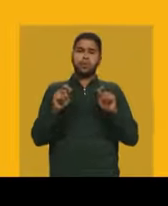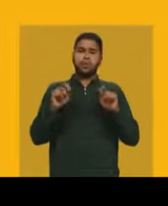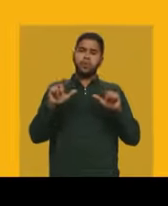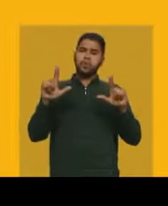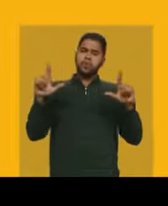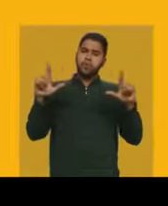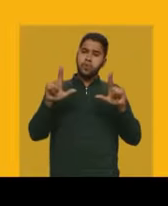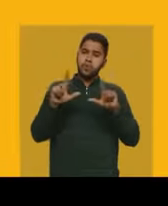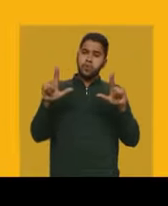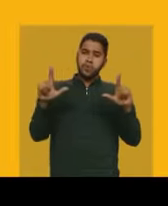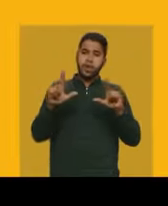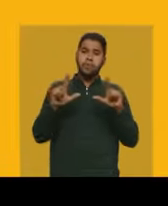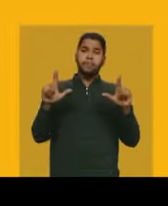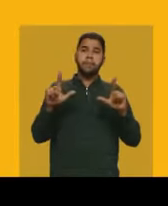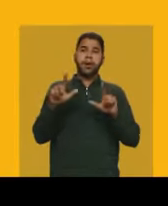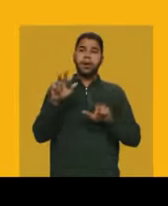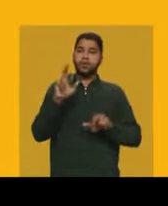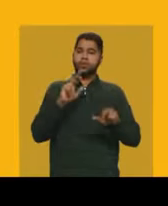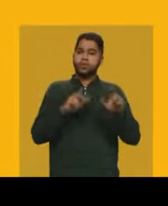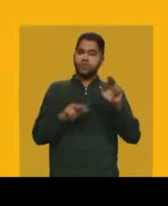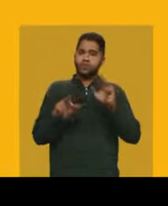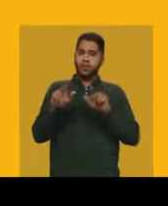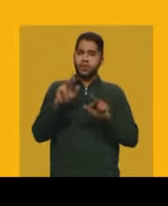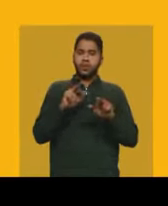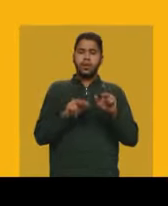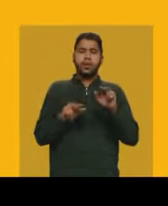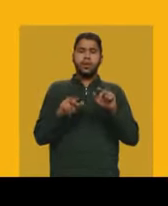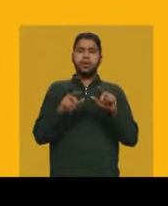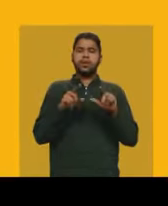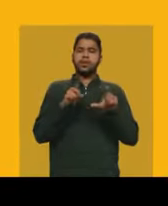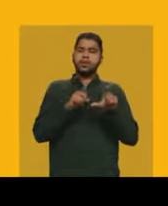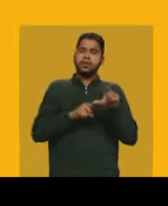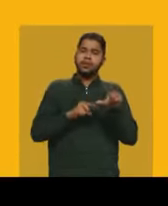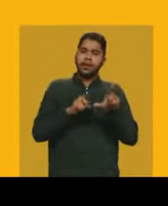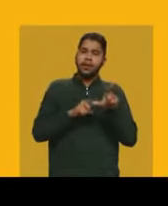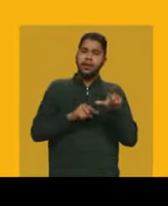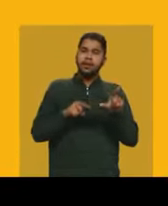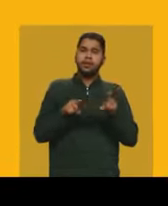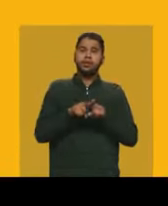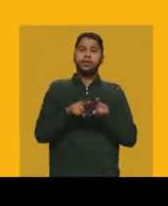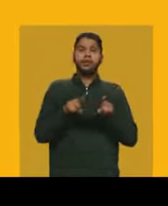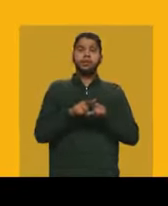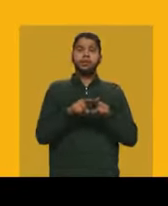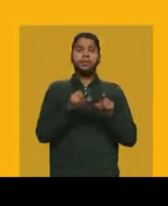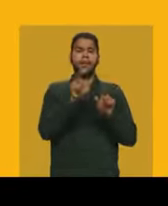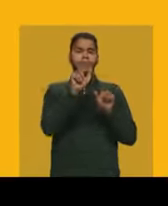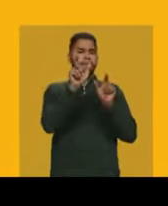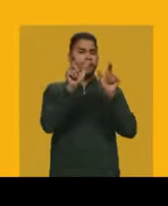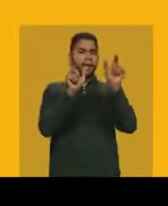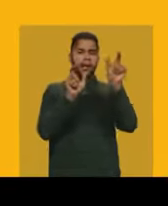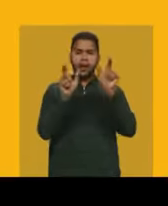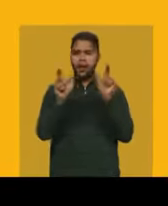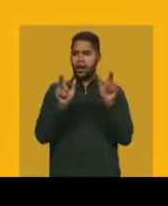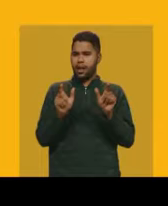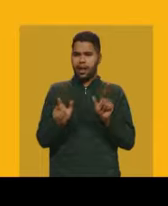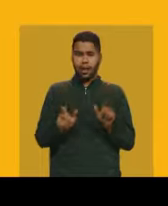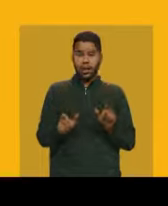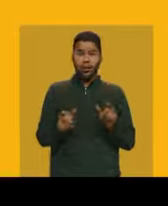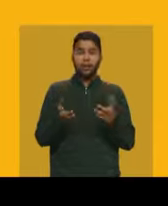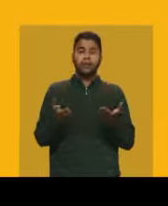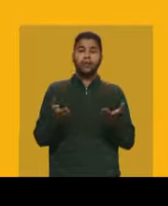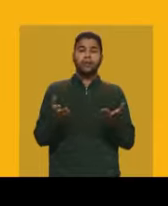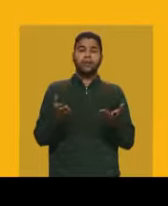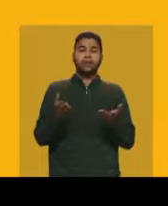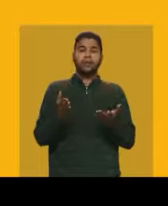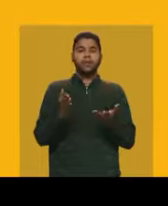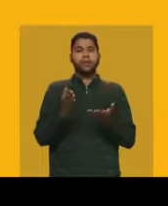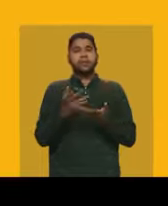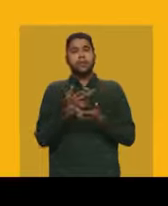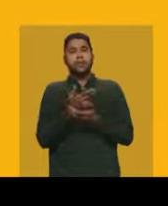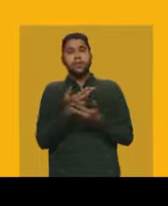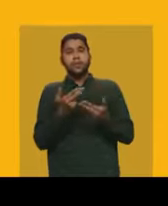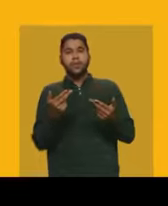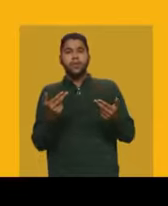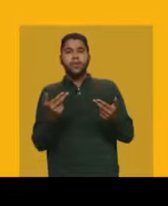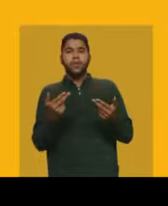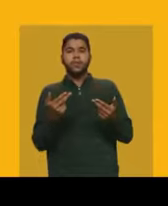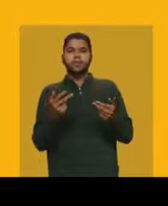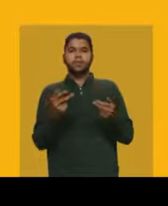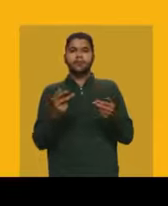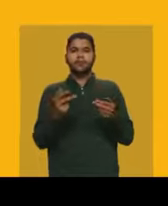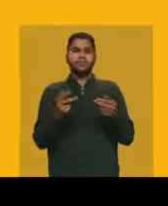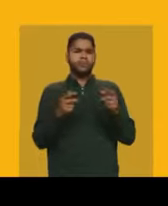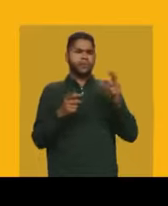das letras, para chamar a atenção, e a disposição das palavras. Tem coisas que geralmente ficam no